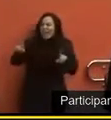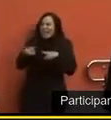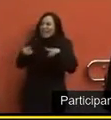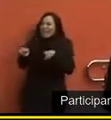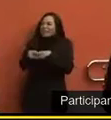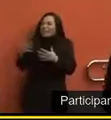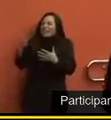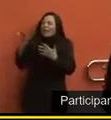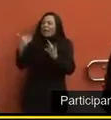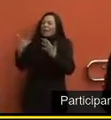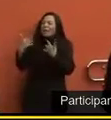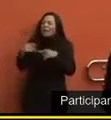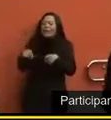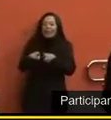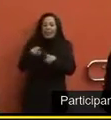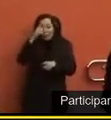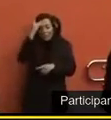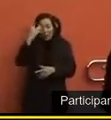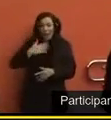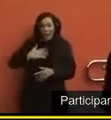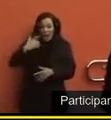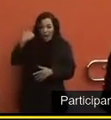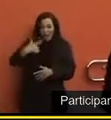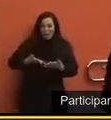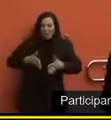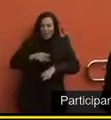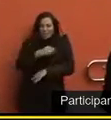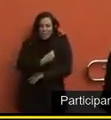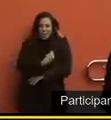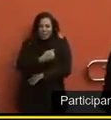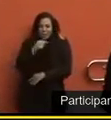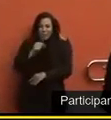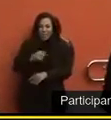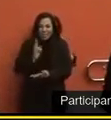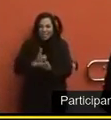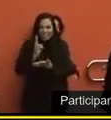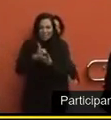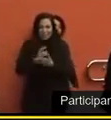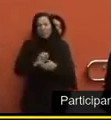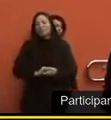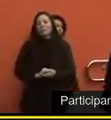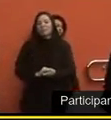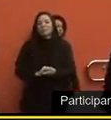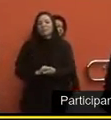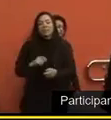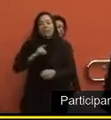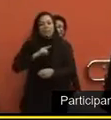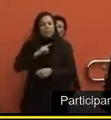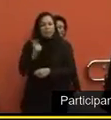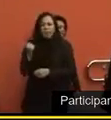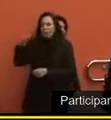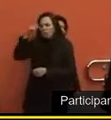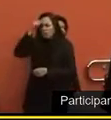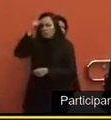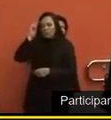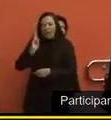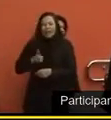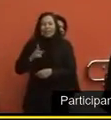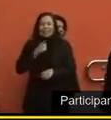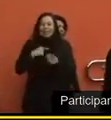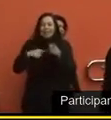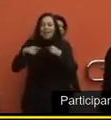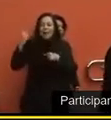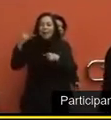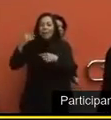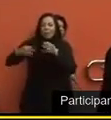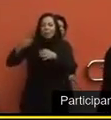o clima, pessoas que, como eu, são daqui e nunca pretenderam sair. Aqueles que sempre quiseram ser promotores de